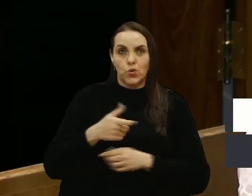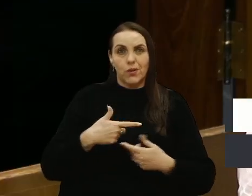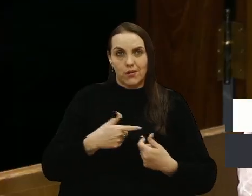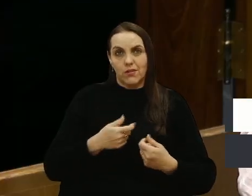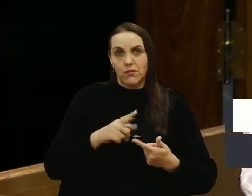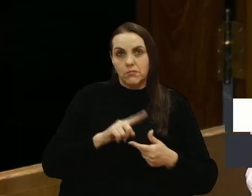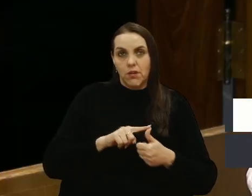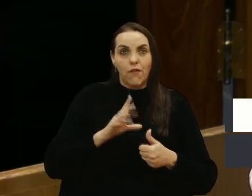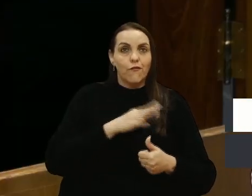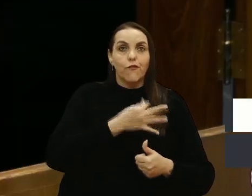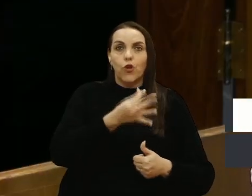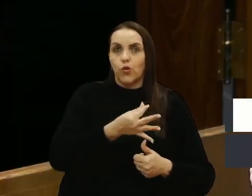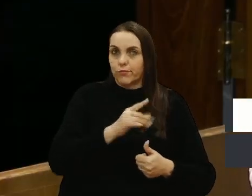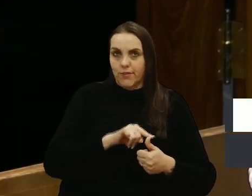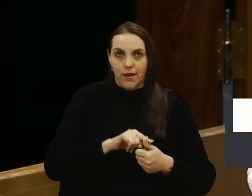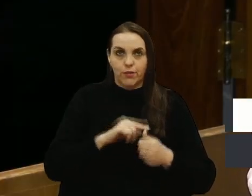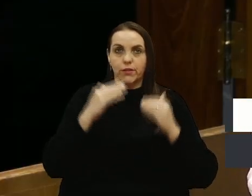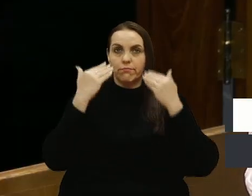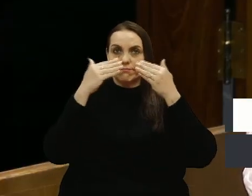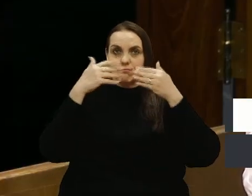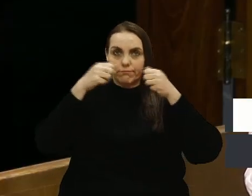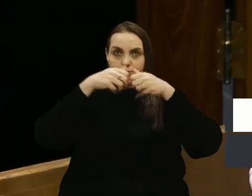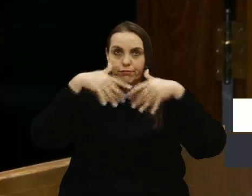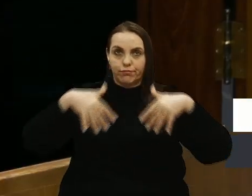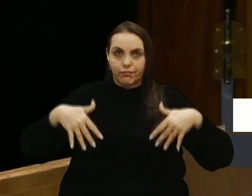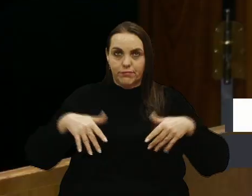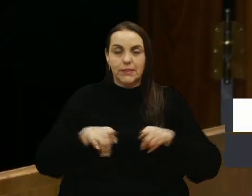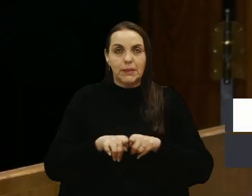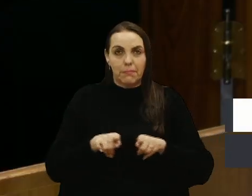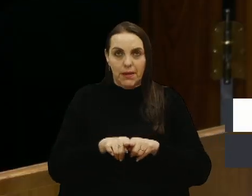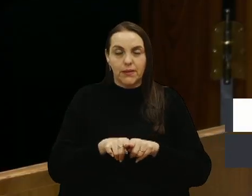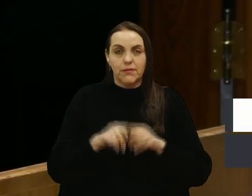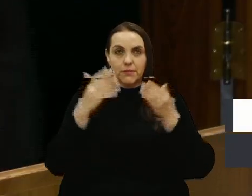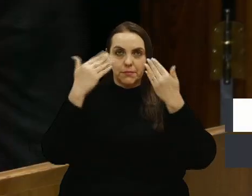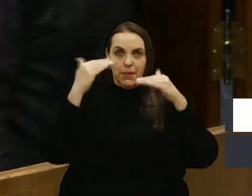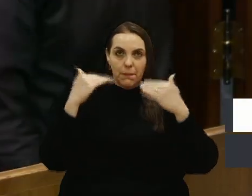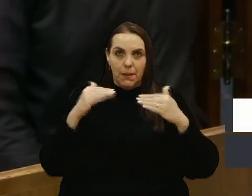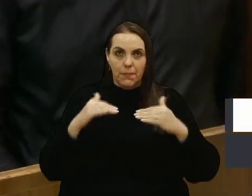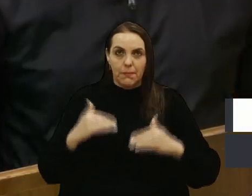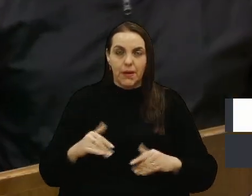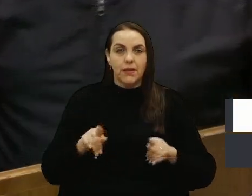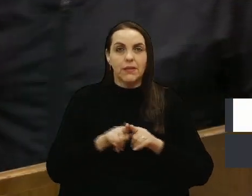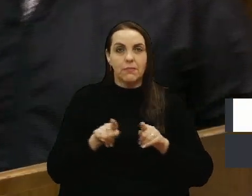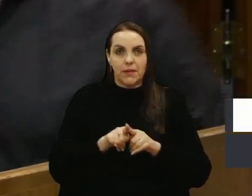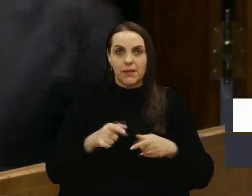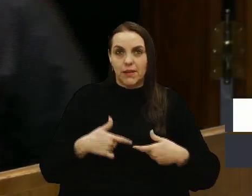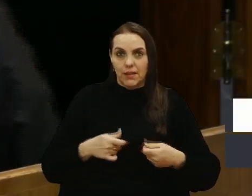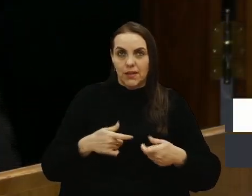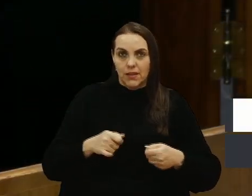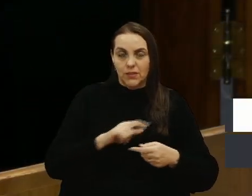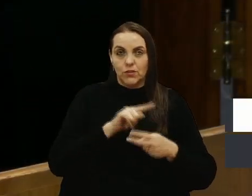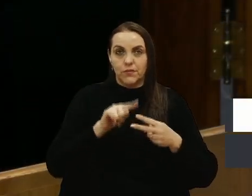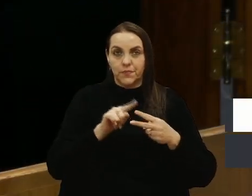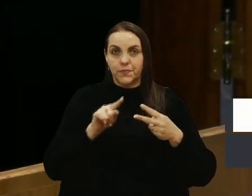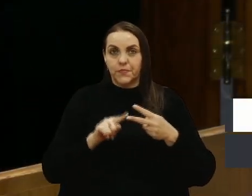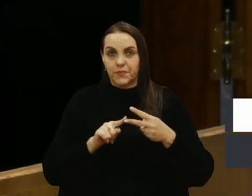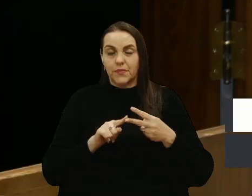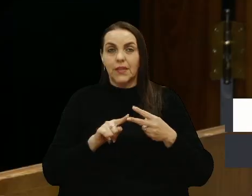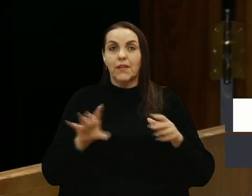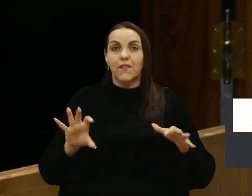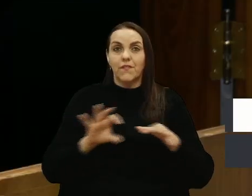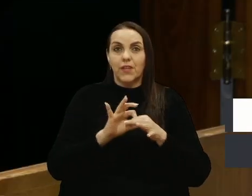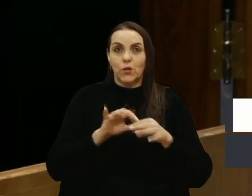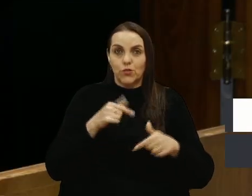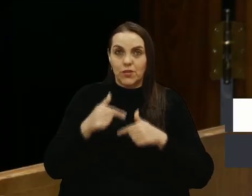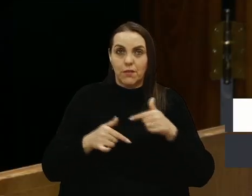vai ter que ter subordinação, necessariamente, e além da subordinação e da onerosidade, para que haja um vínculo de